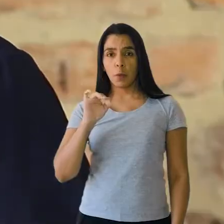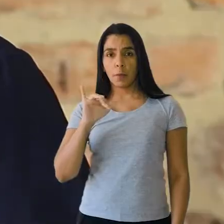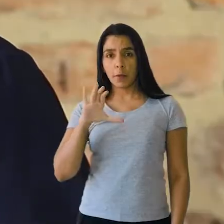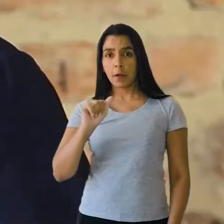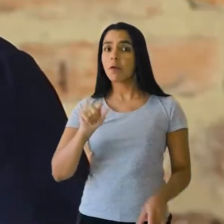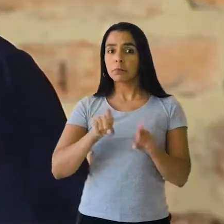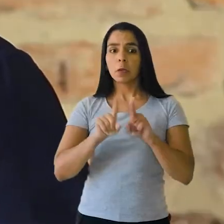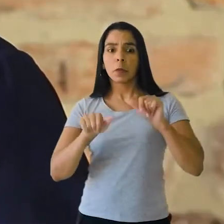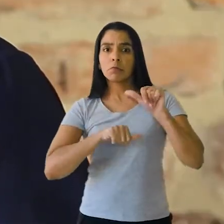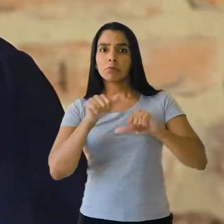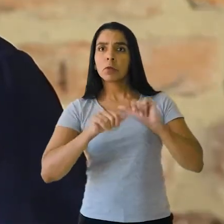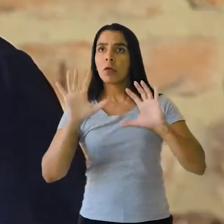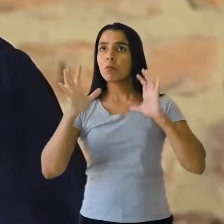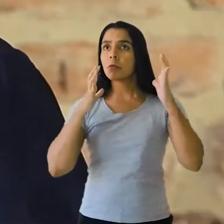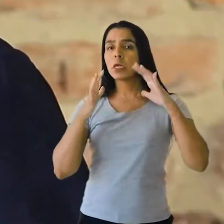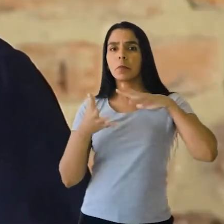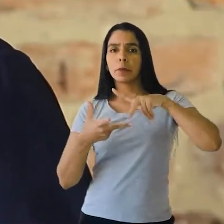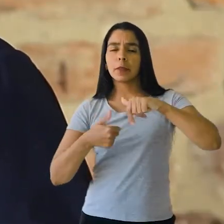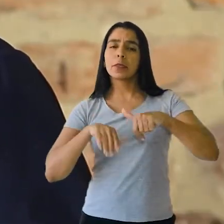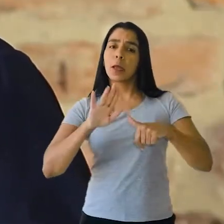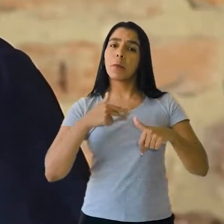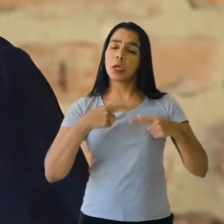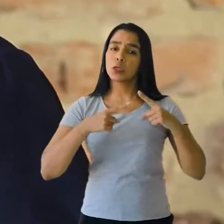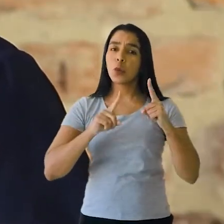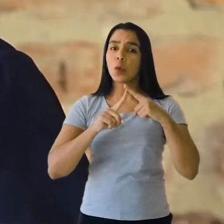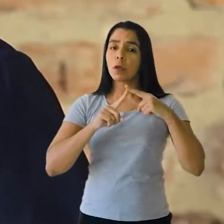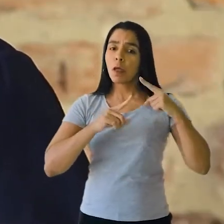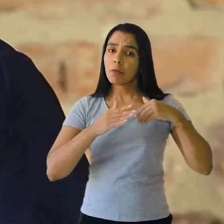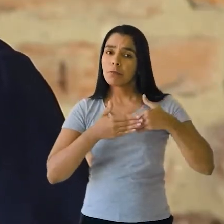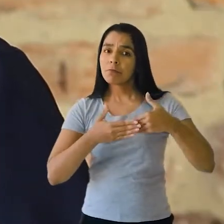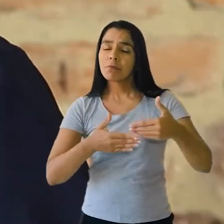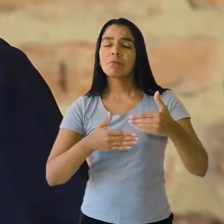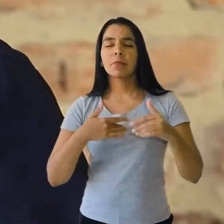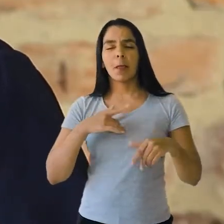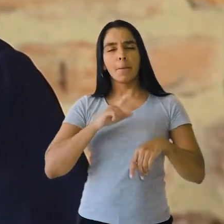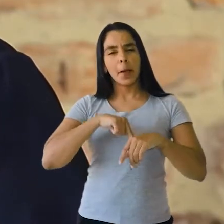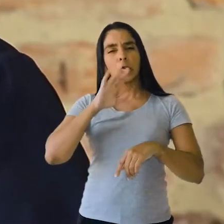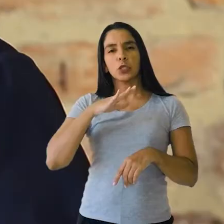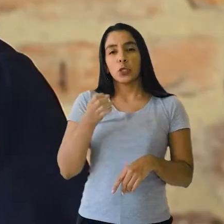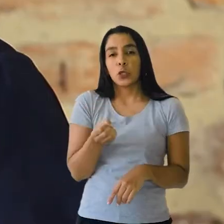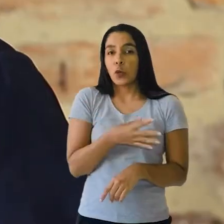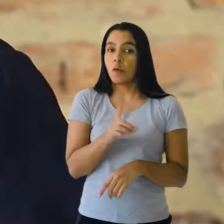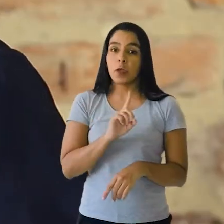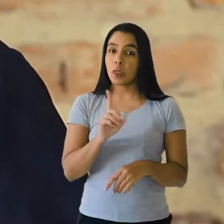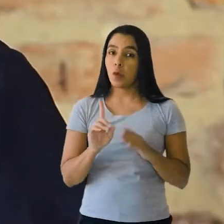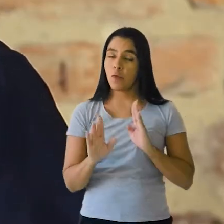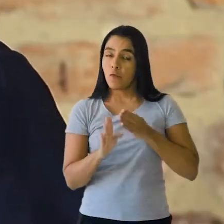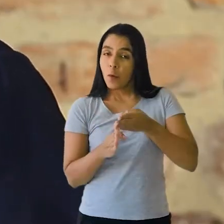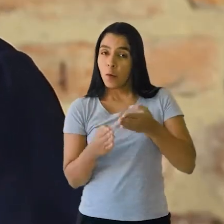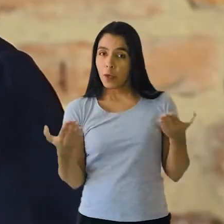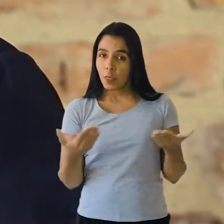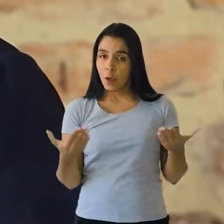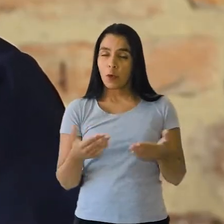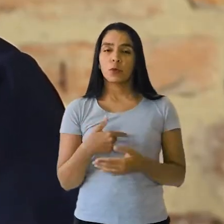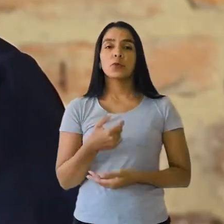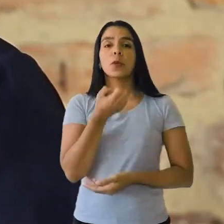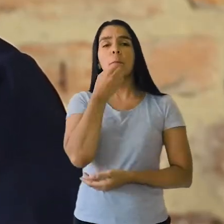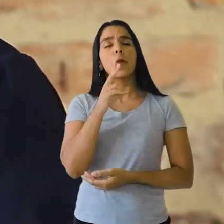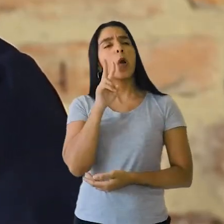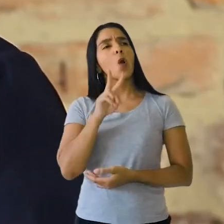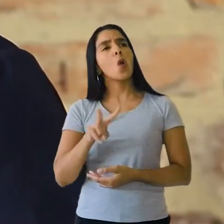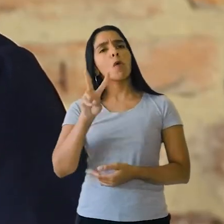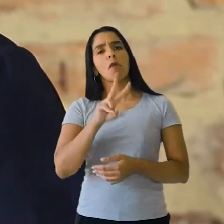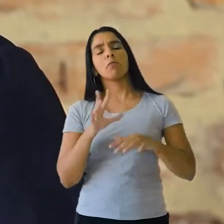antrópica, ela também vem alterando o clima da Terra, mas numa escala de tempo mais recente e que não é essa que eu vou abordar aqui